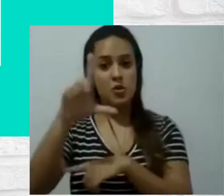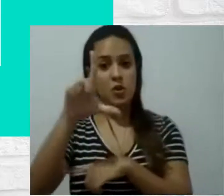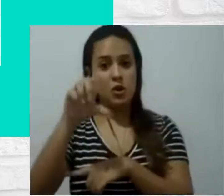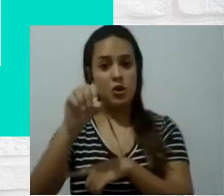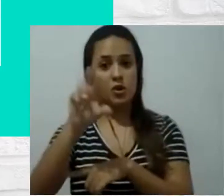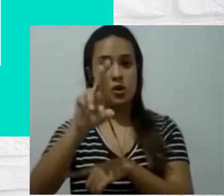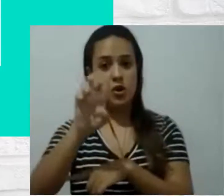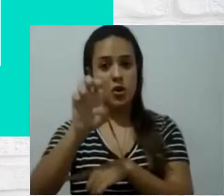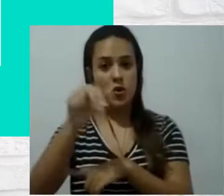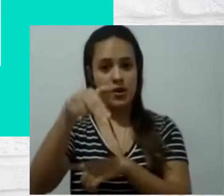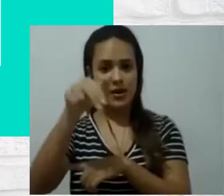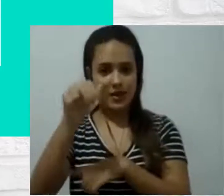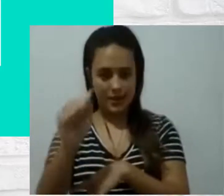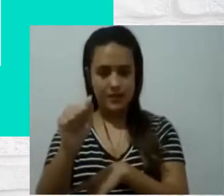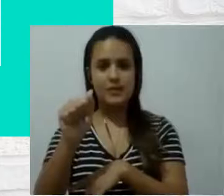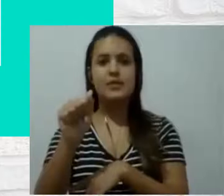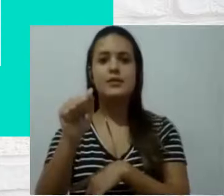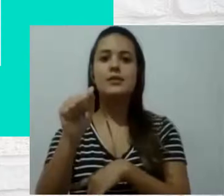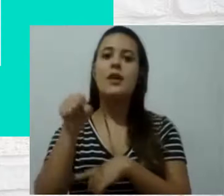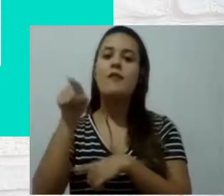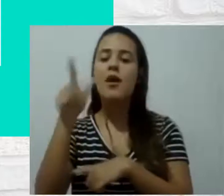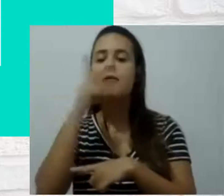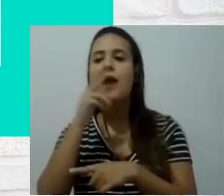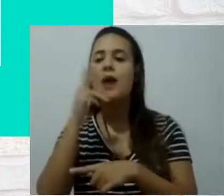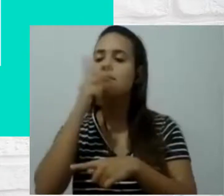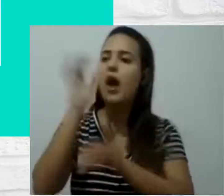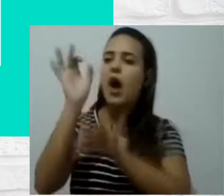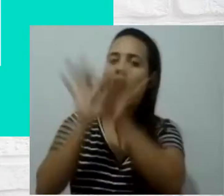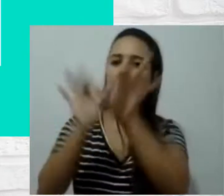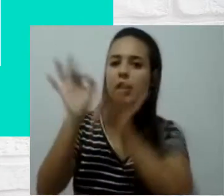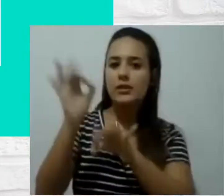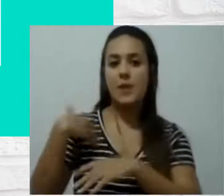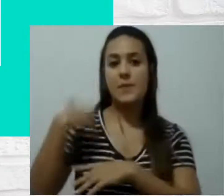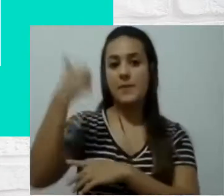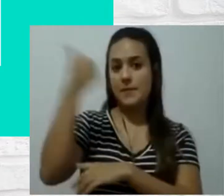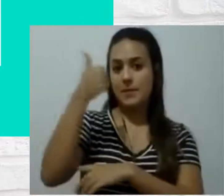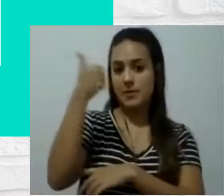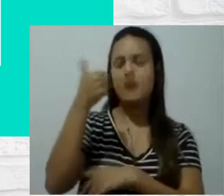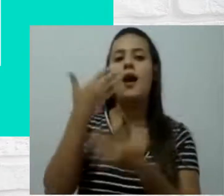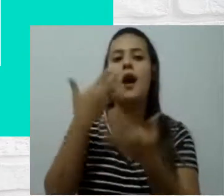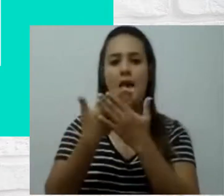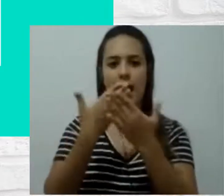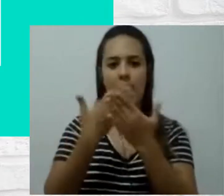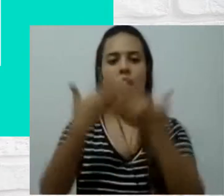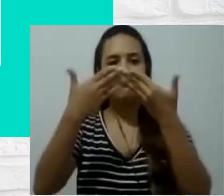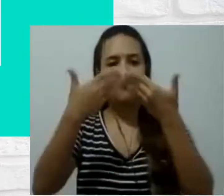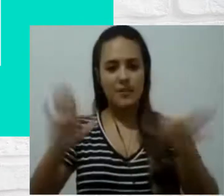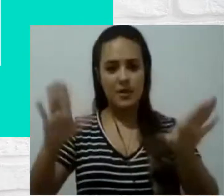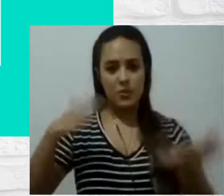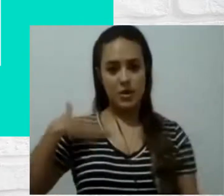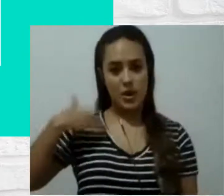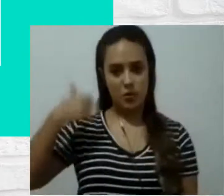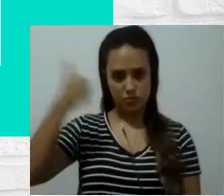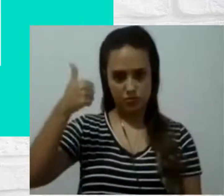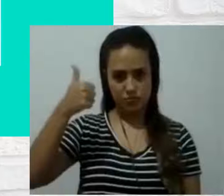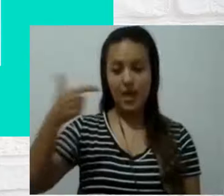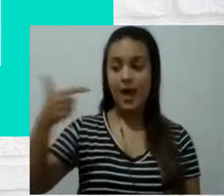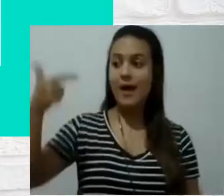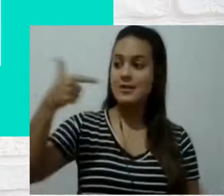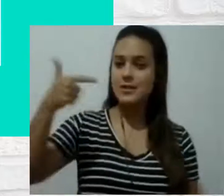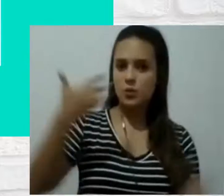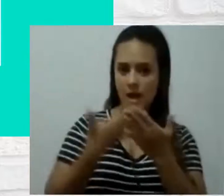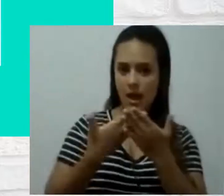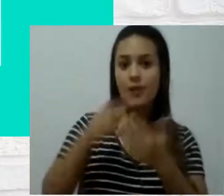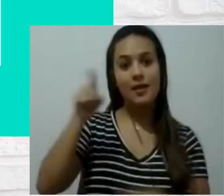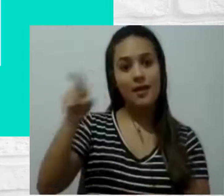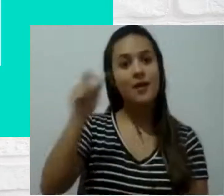aulas. Tanto eu quanto a professora Lorena, nós vamos ficar revezando em quem que vai dar essas aulas. O primeiro sou